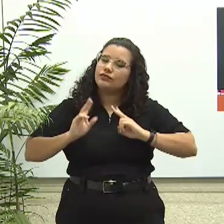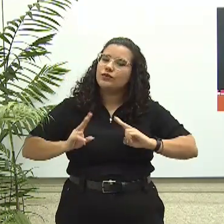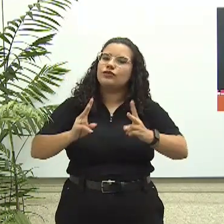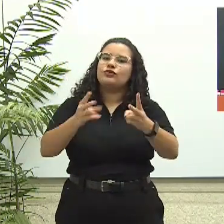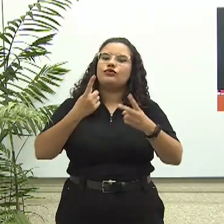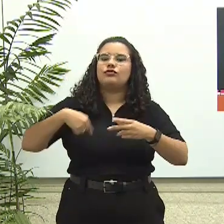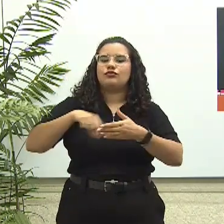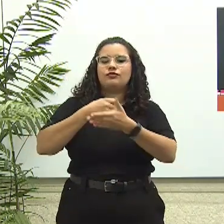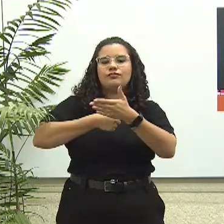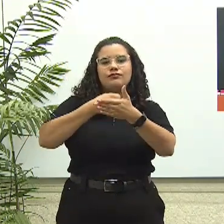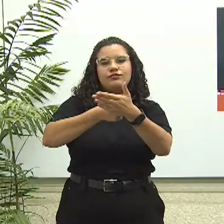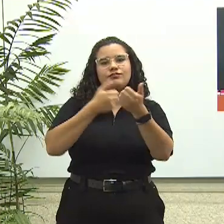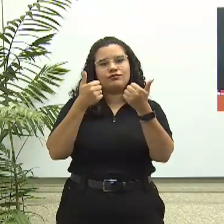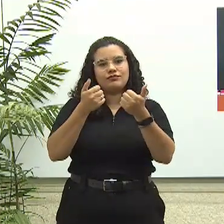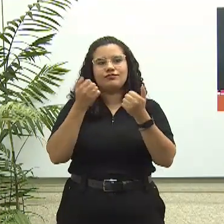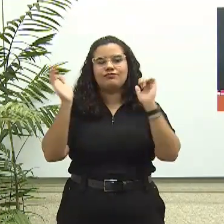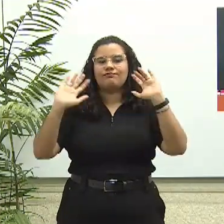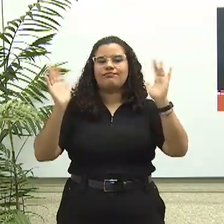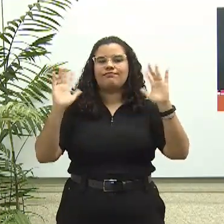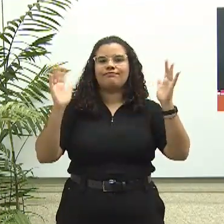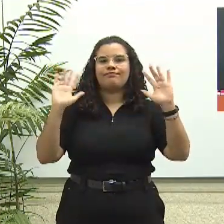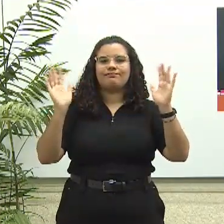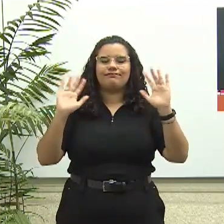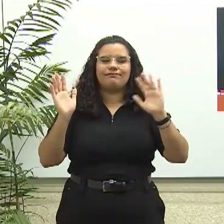n nossos debates na luta